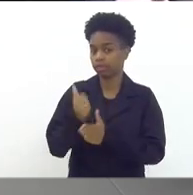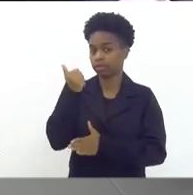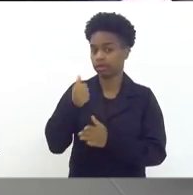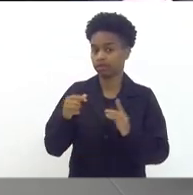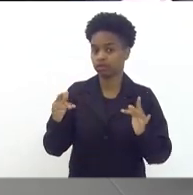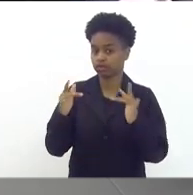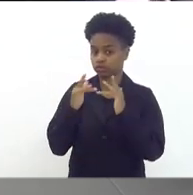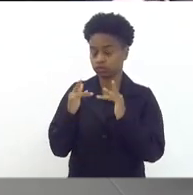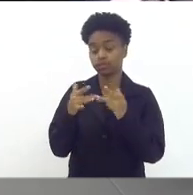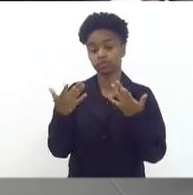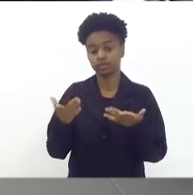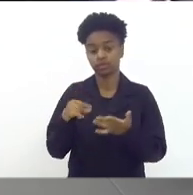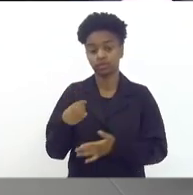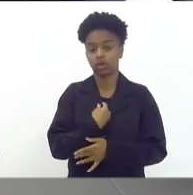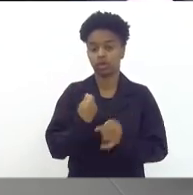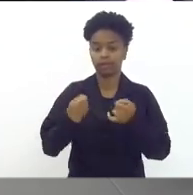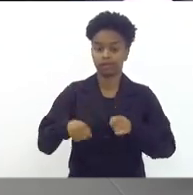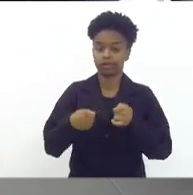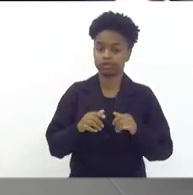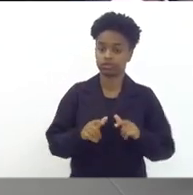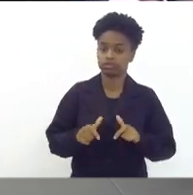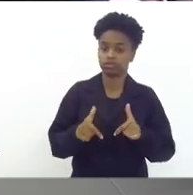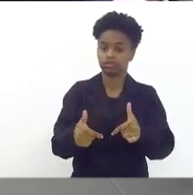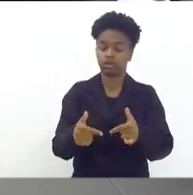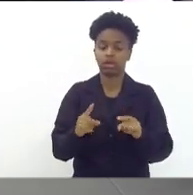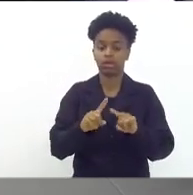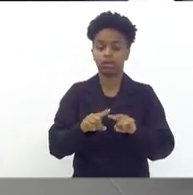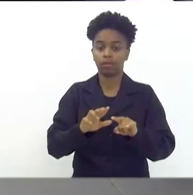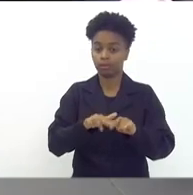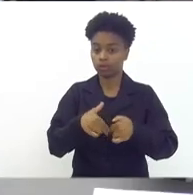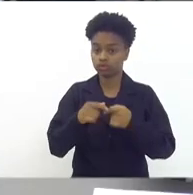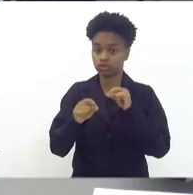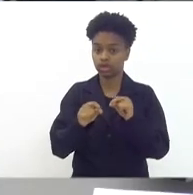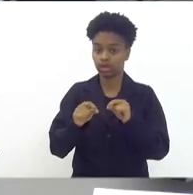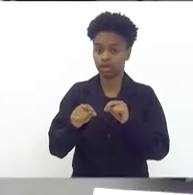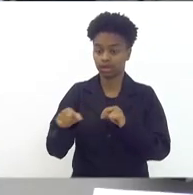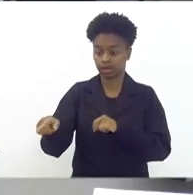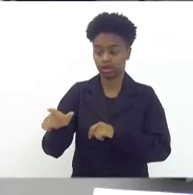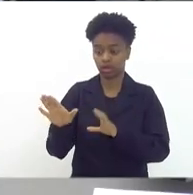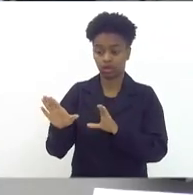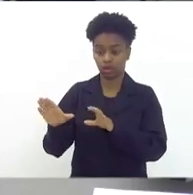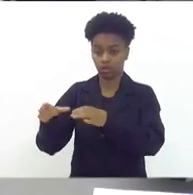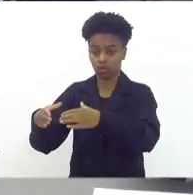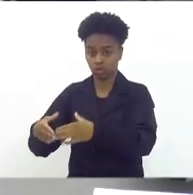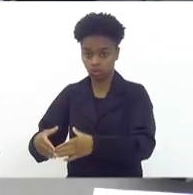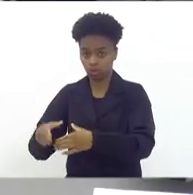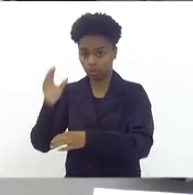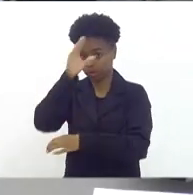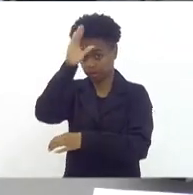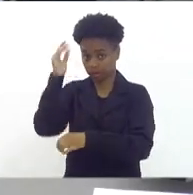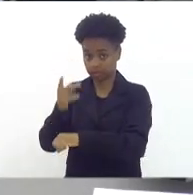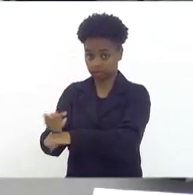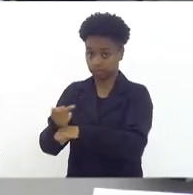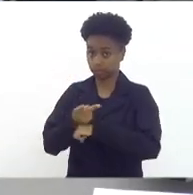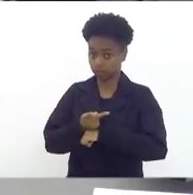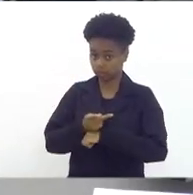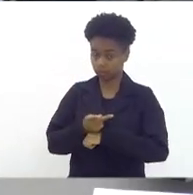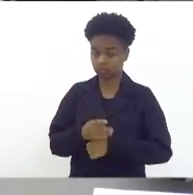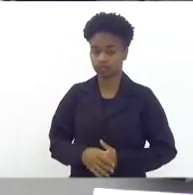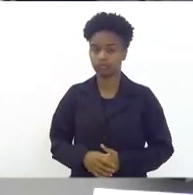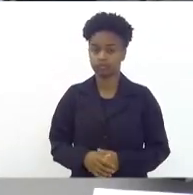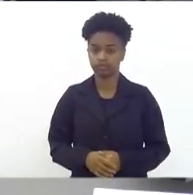precisou atuar diante de uma provocação de usuários então voltando lá